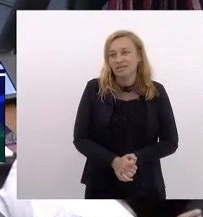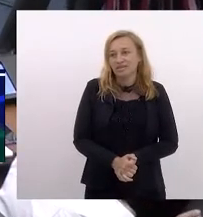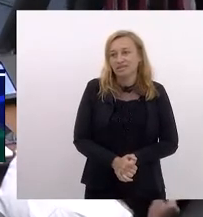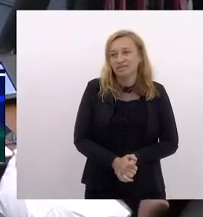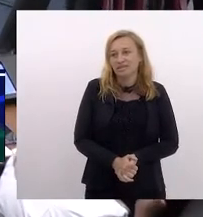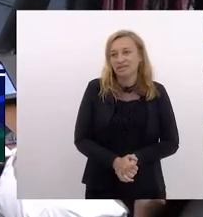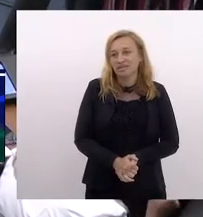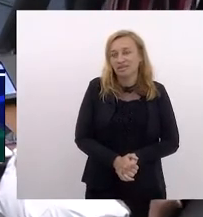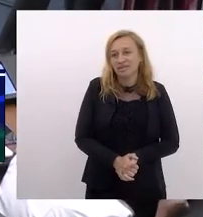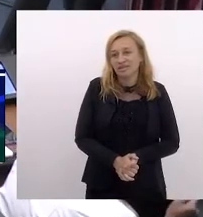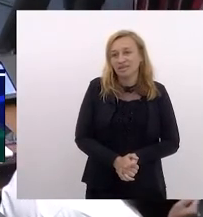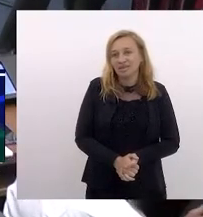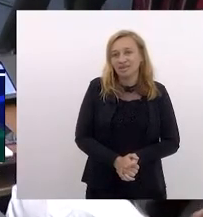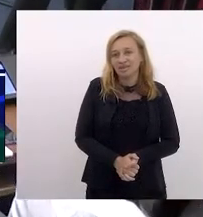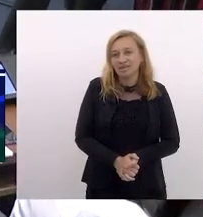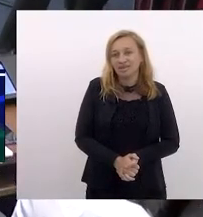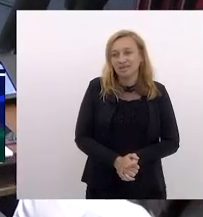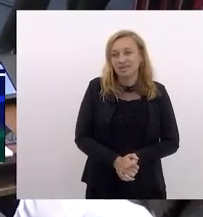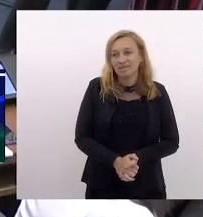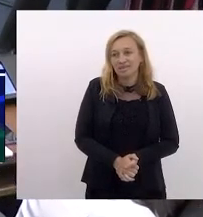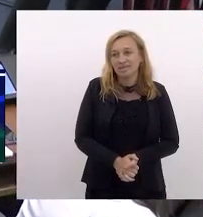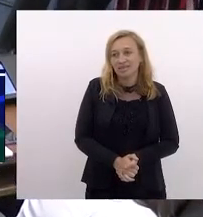E aí